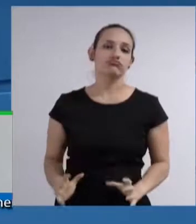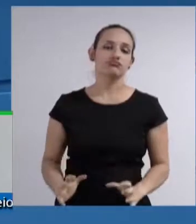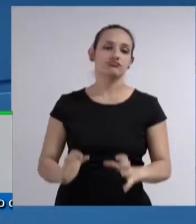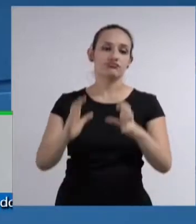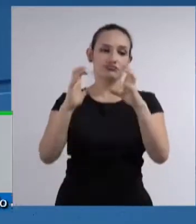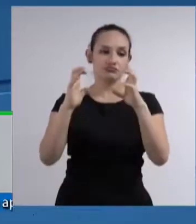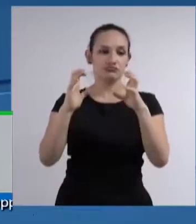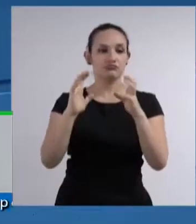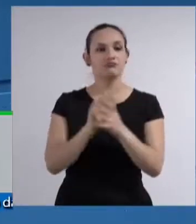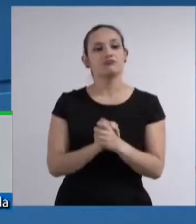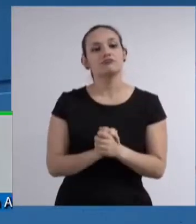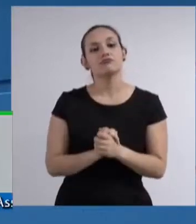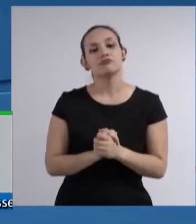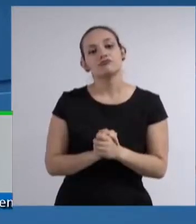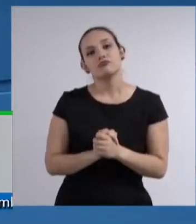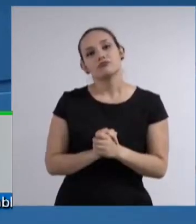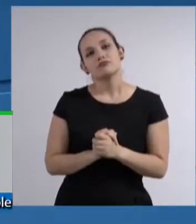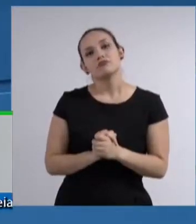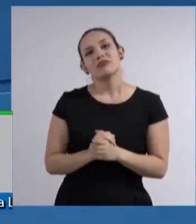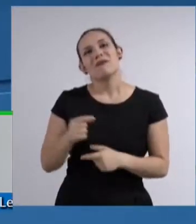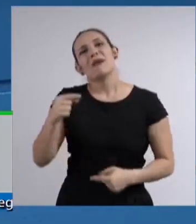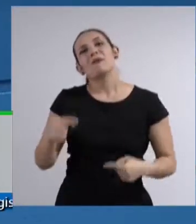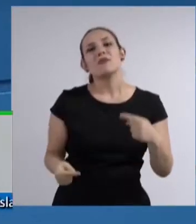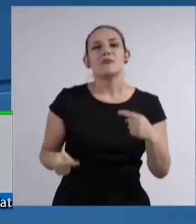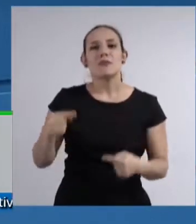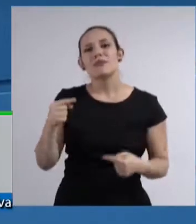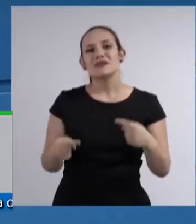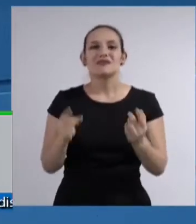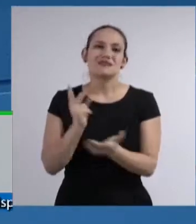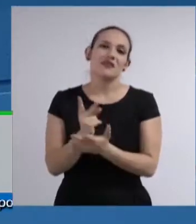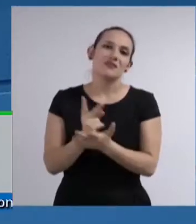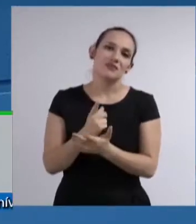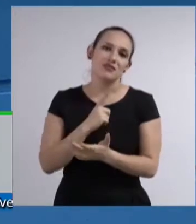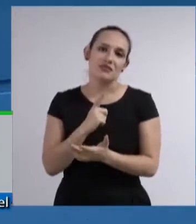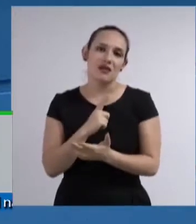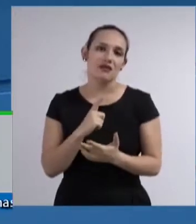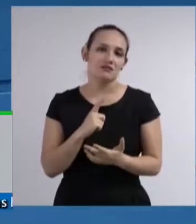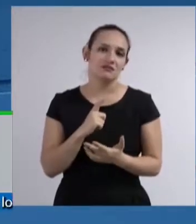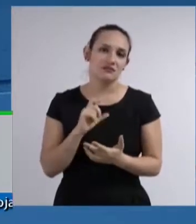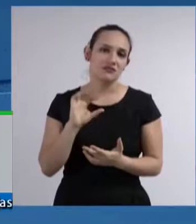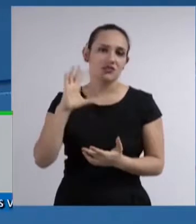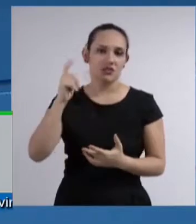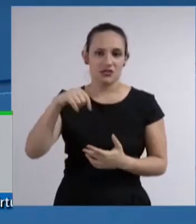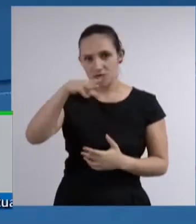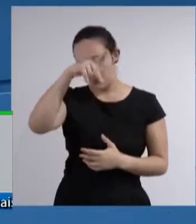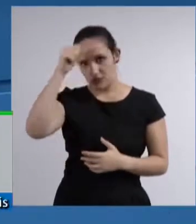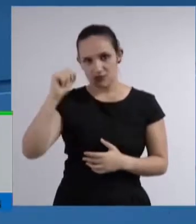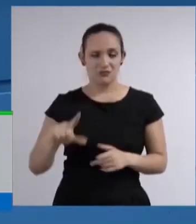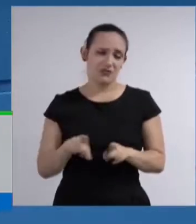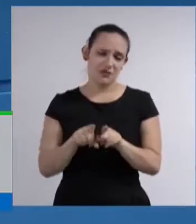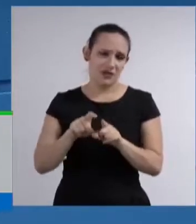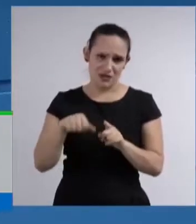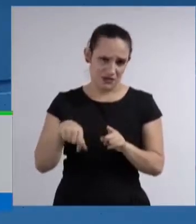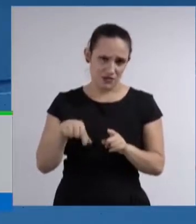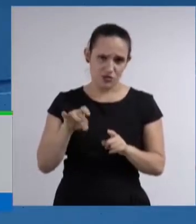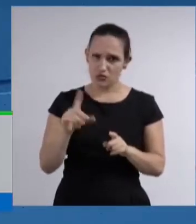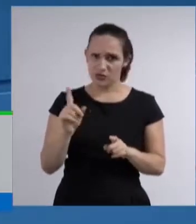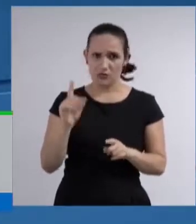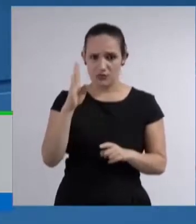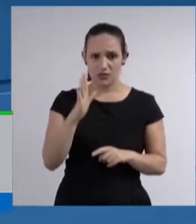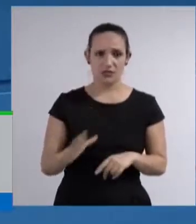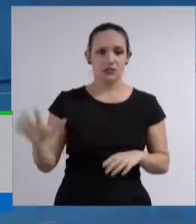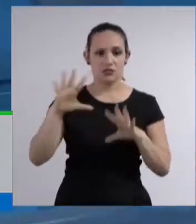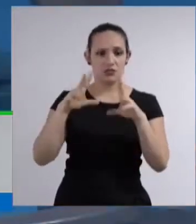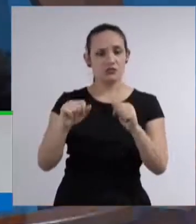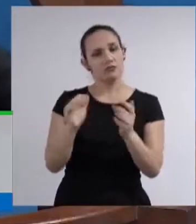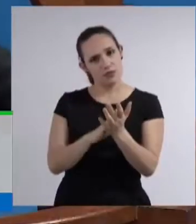essa disputa e esse desentendimento entre as partes envolvidas com a terra aqui no Mato Grosso do Sul e no Brasil, né? Parabéns pela fala de